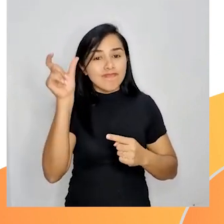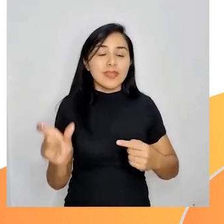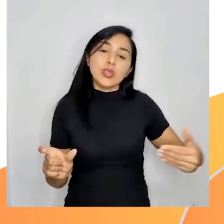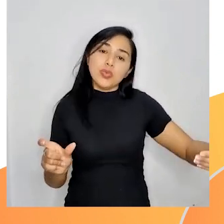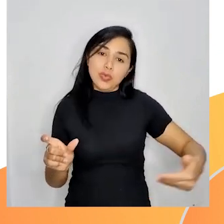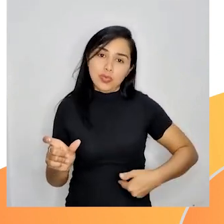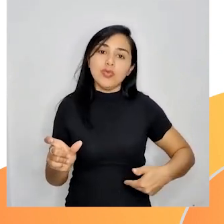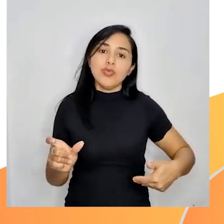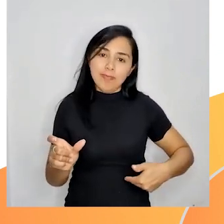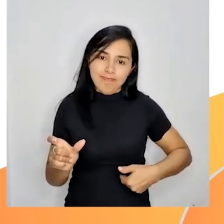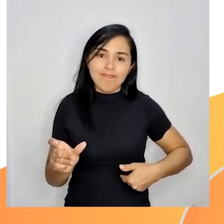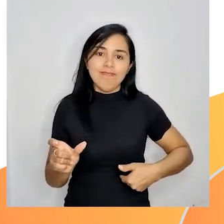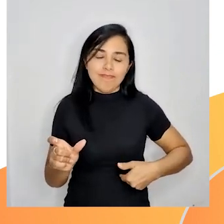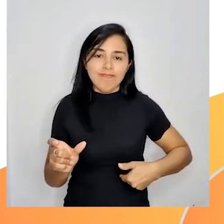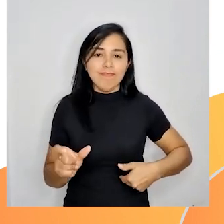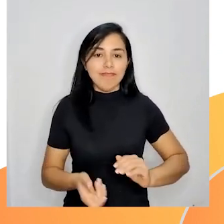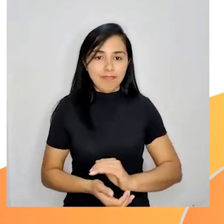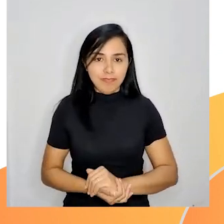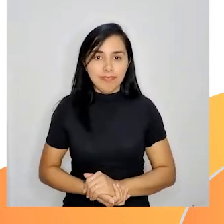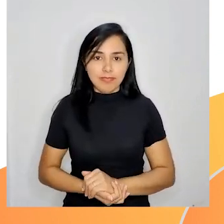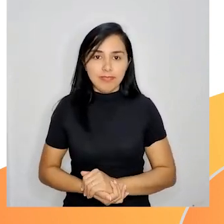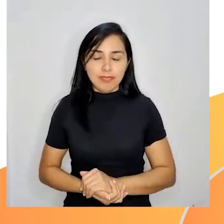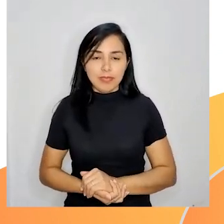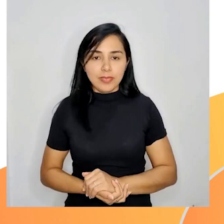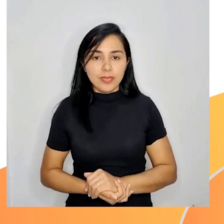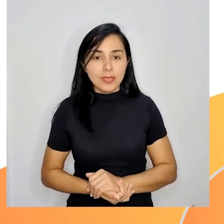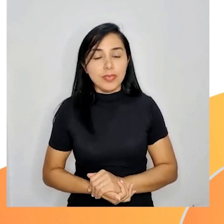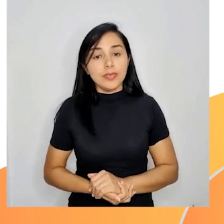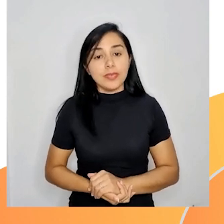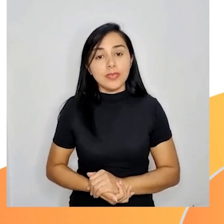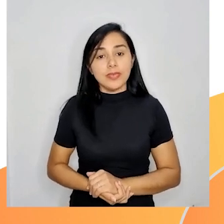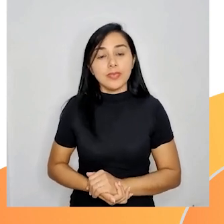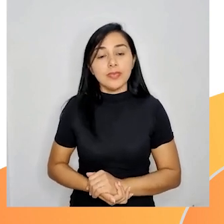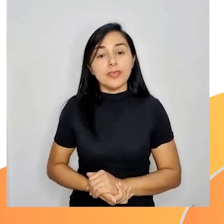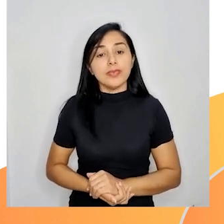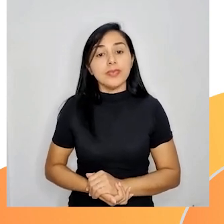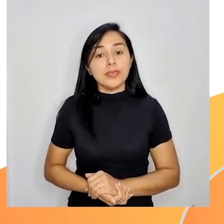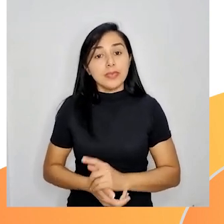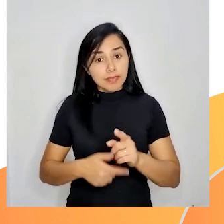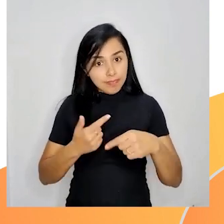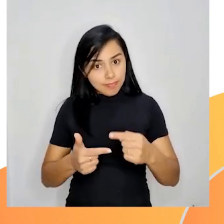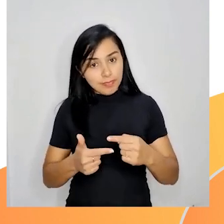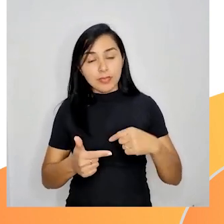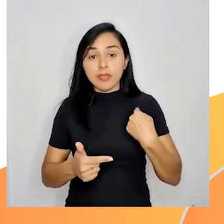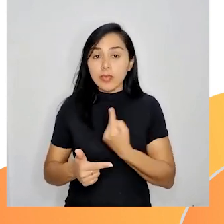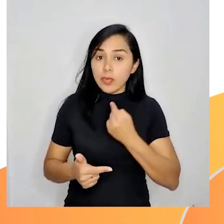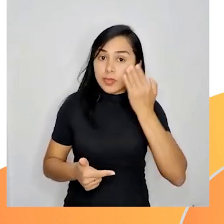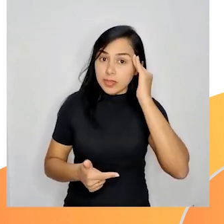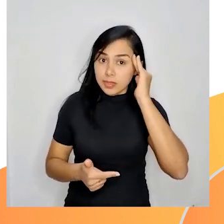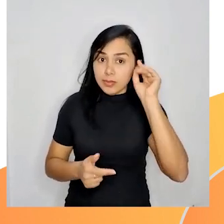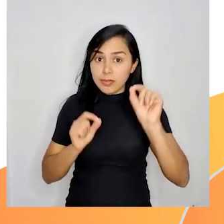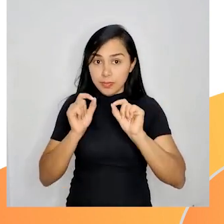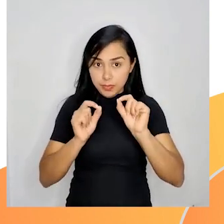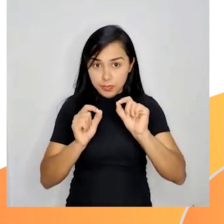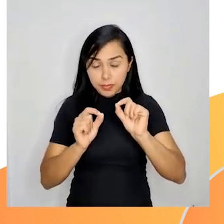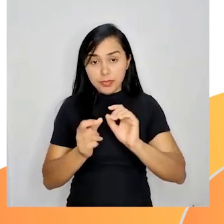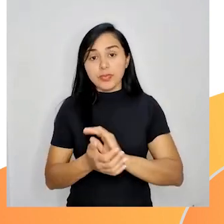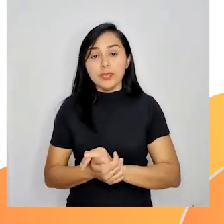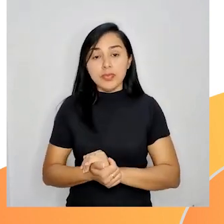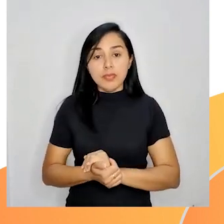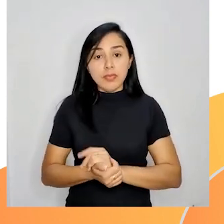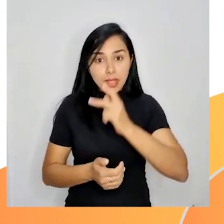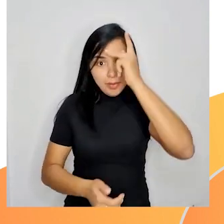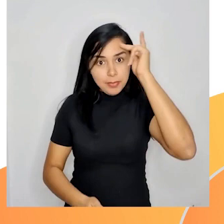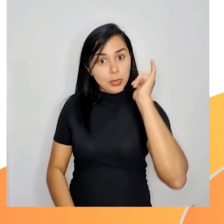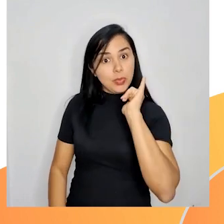ele estava faminto. Depois nós temos a constatação desse